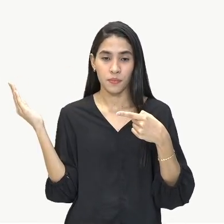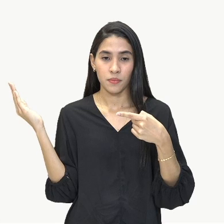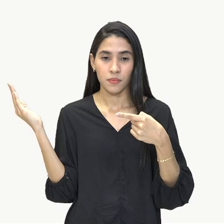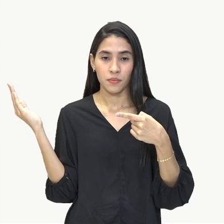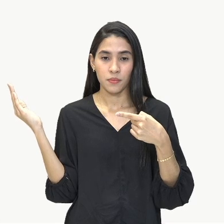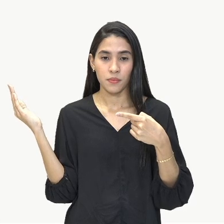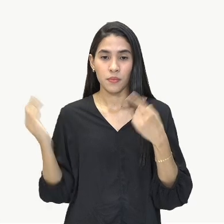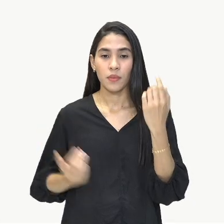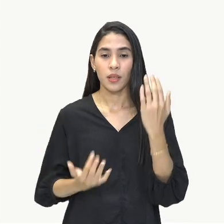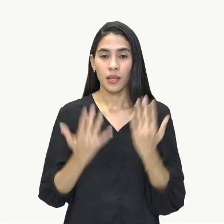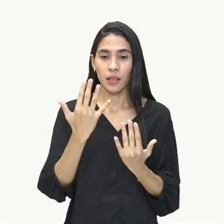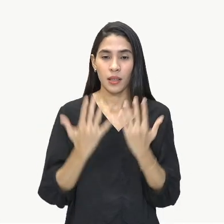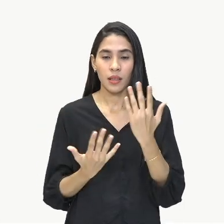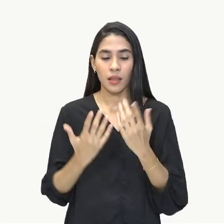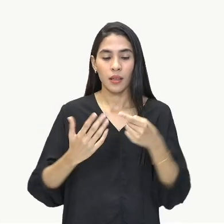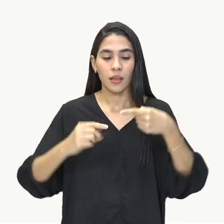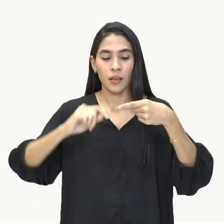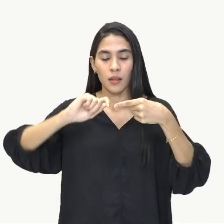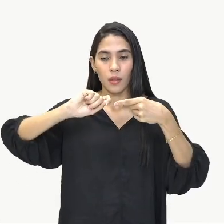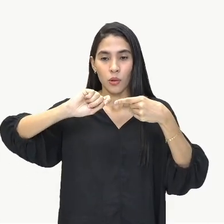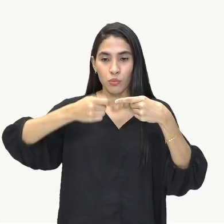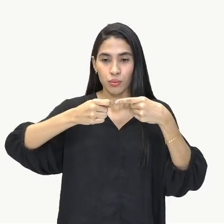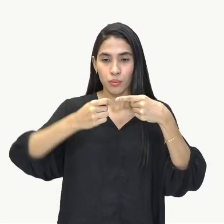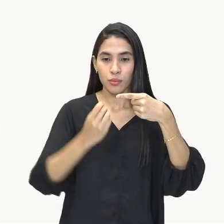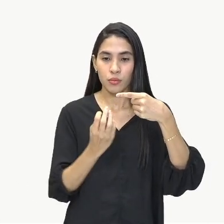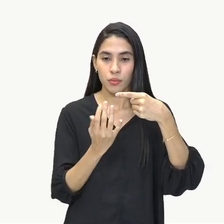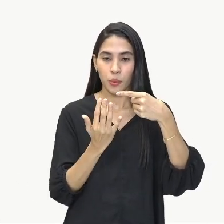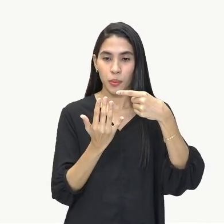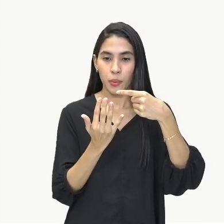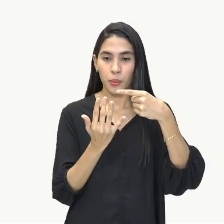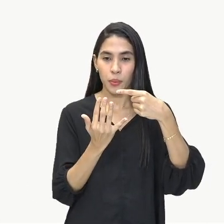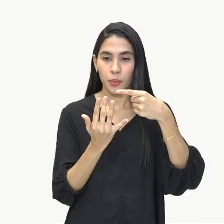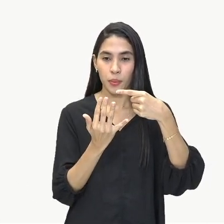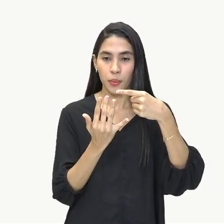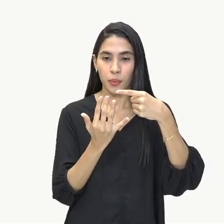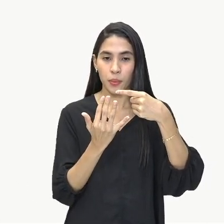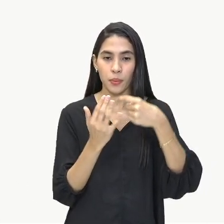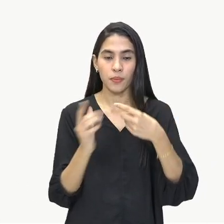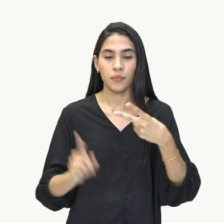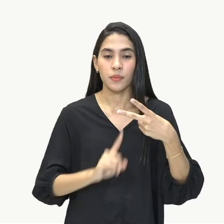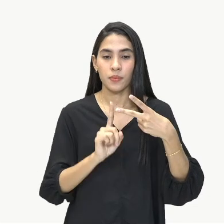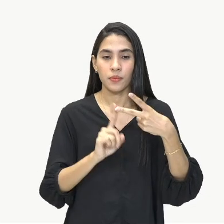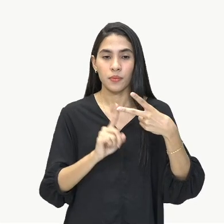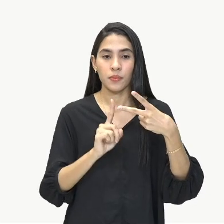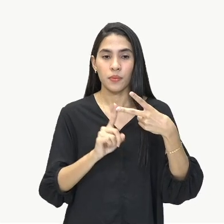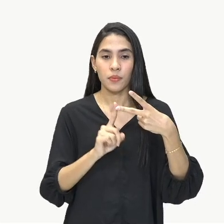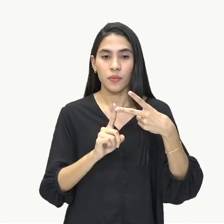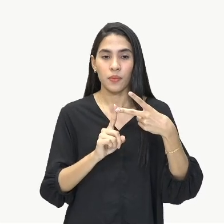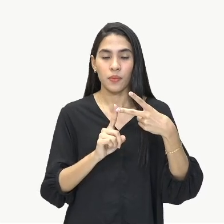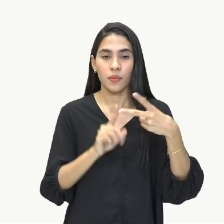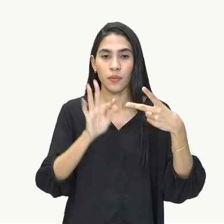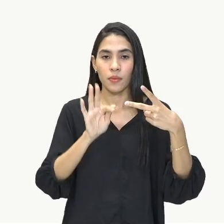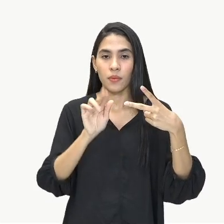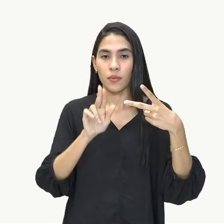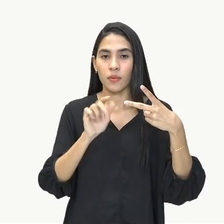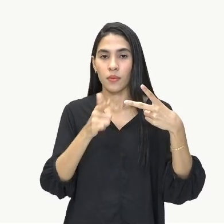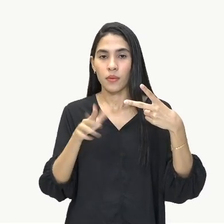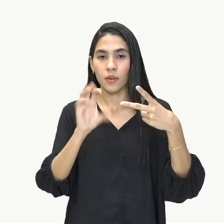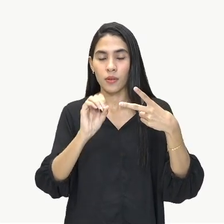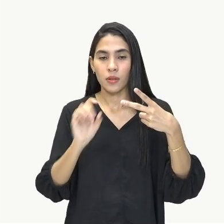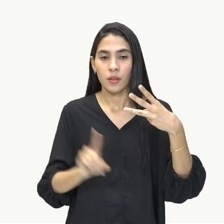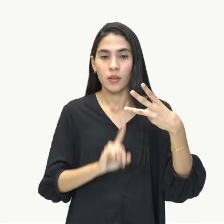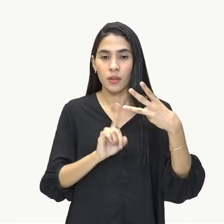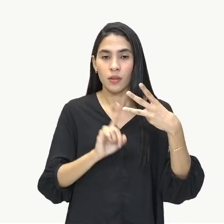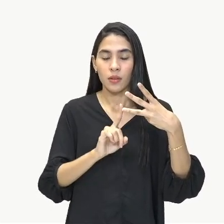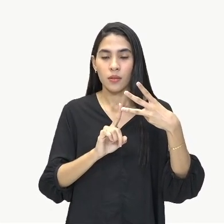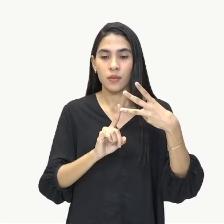a queima do palito de fósforo. A segunda é a fusão. E a